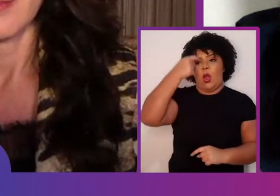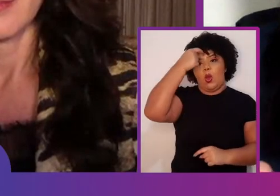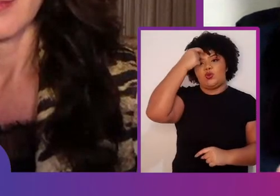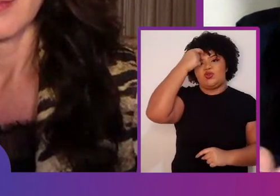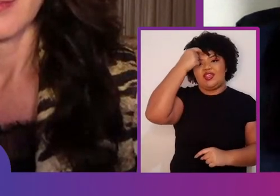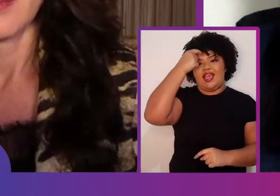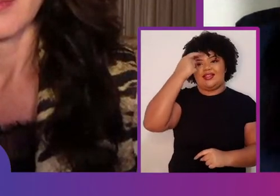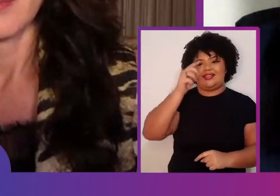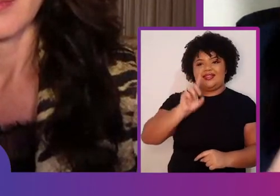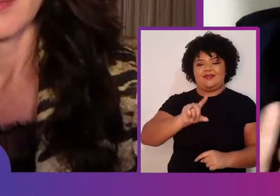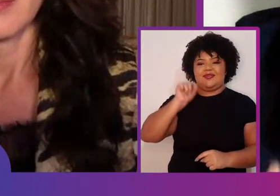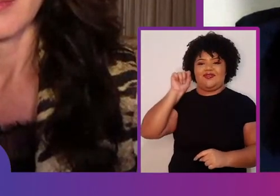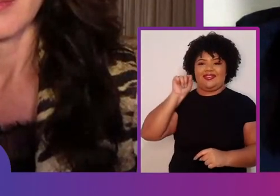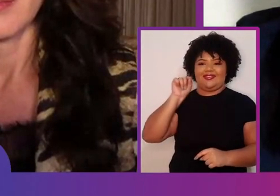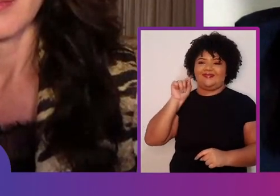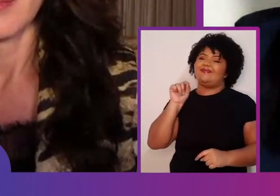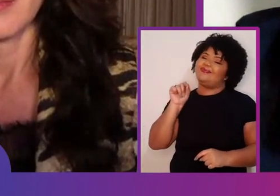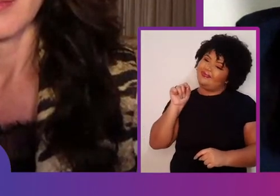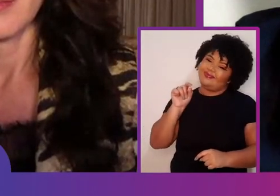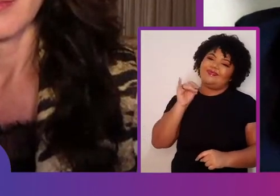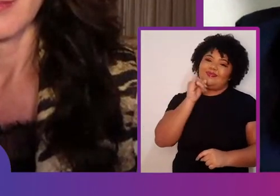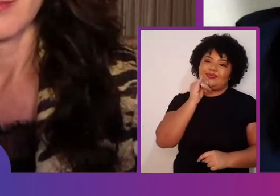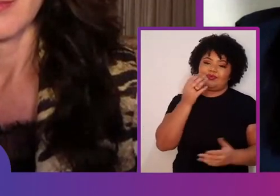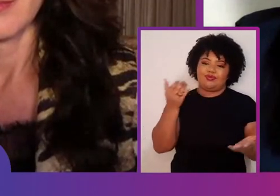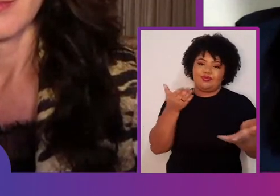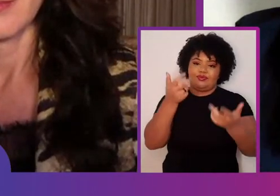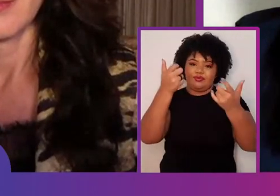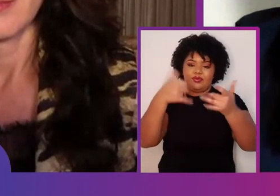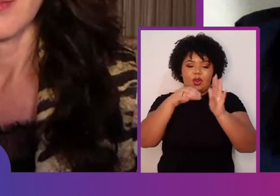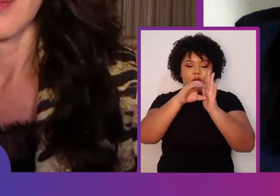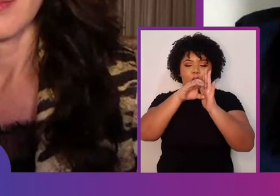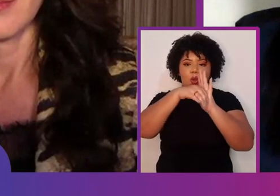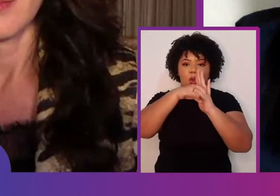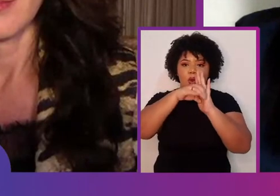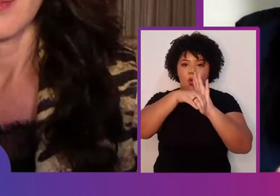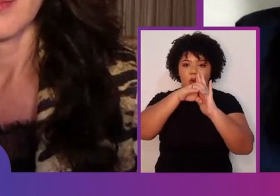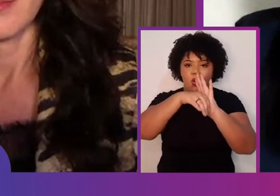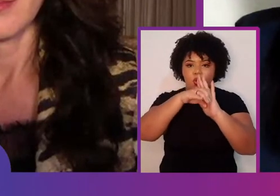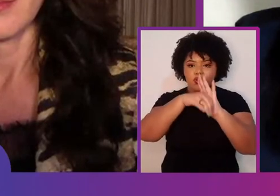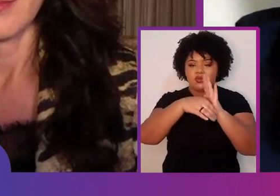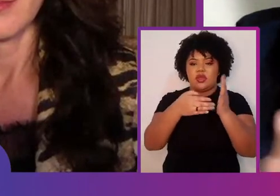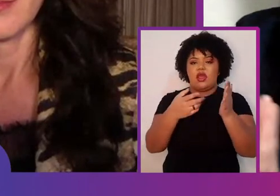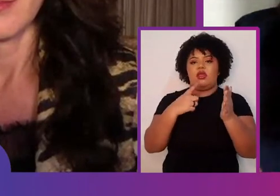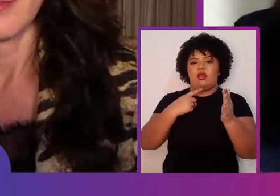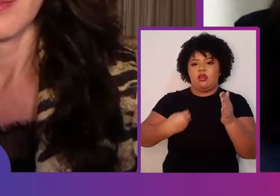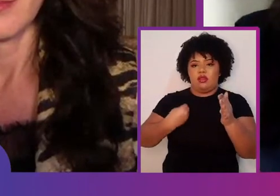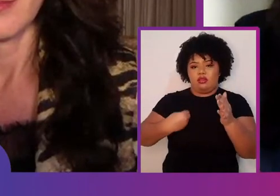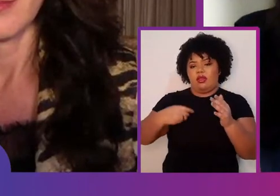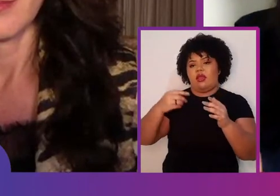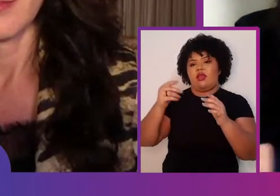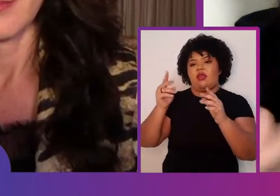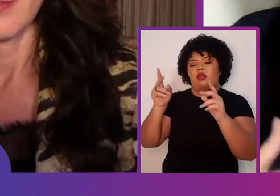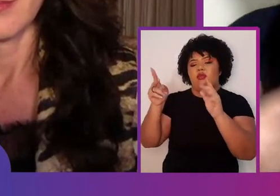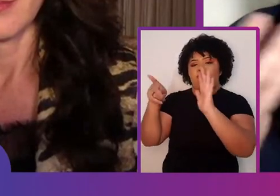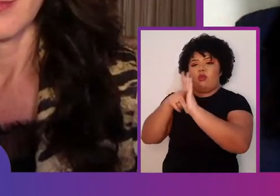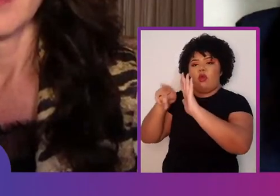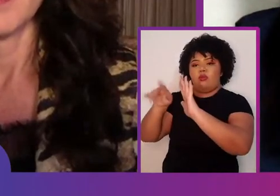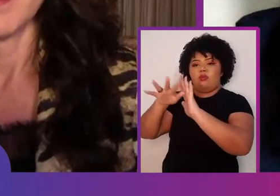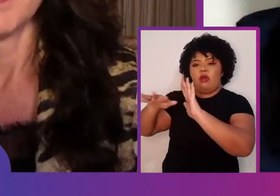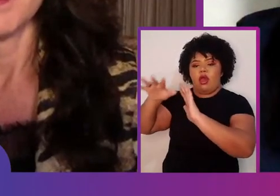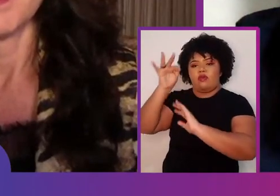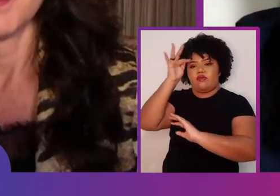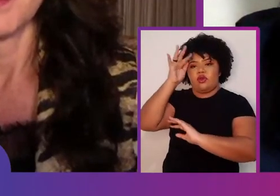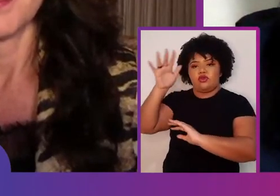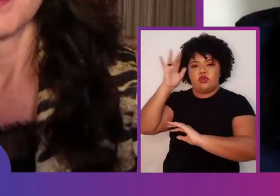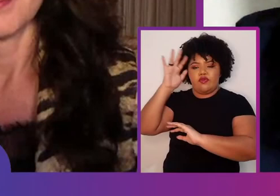nós estamos trabalhando com conceitos que são muito presentes na filosofia, por exemplo, de liberdade, que é a